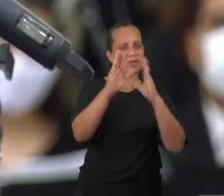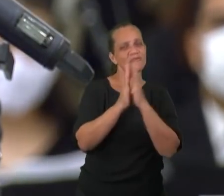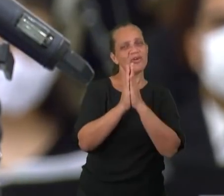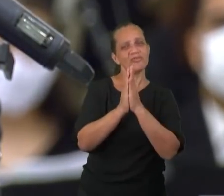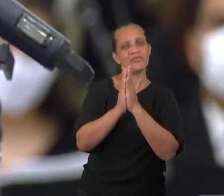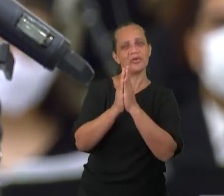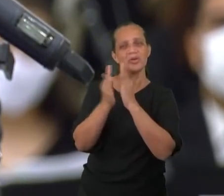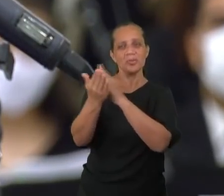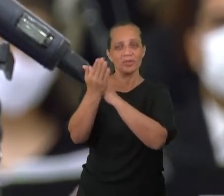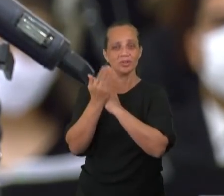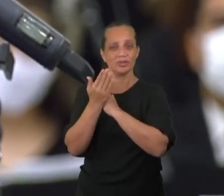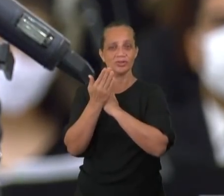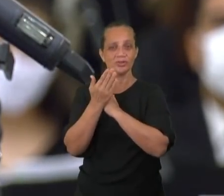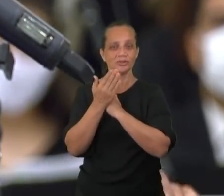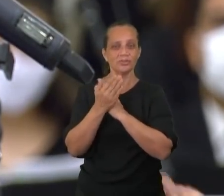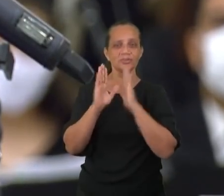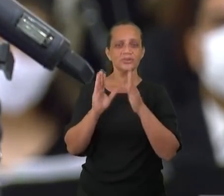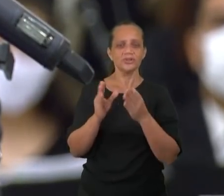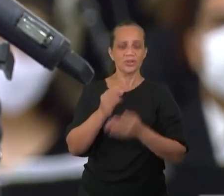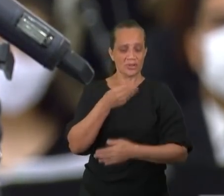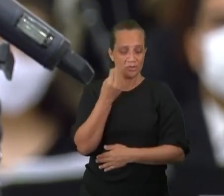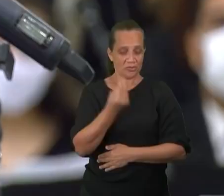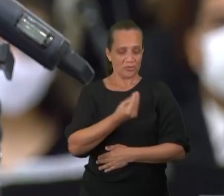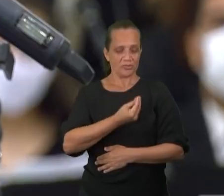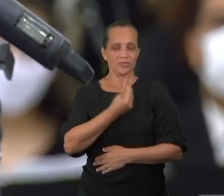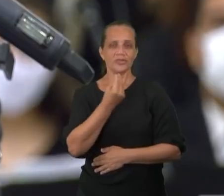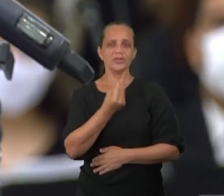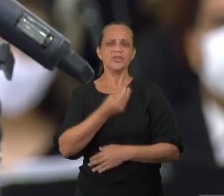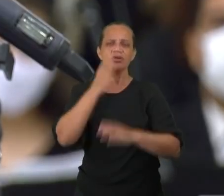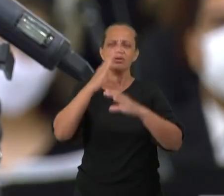nota depois começou lá: vivo por fé